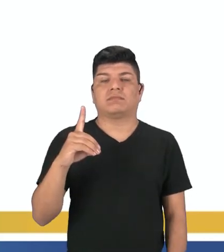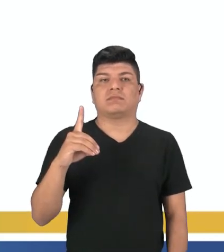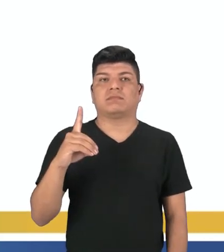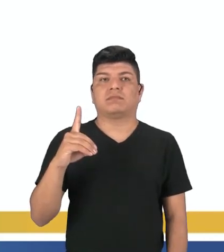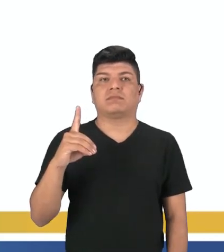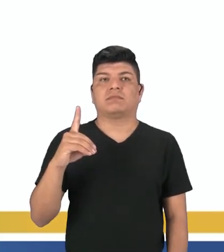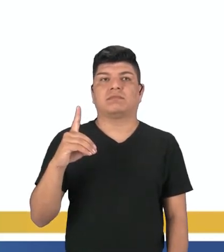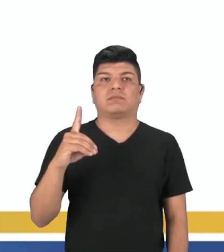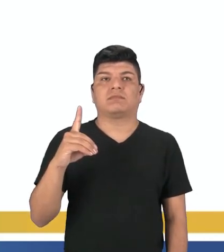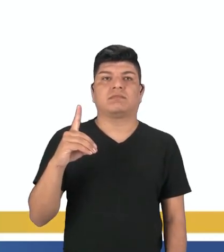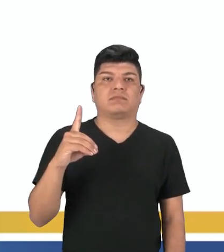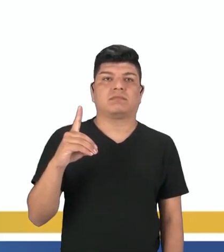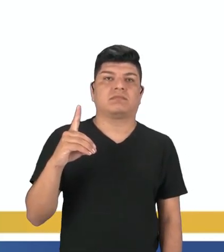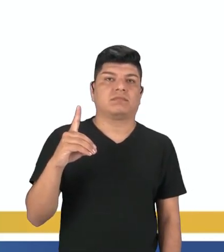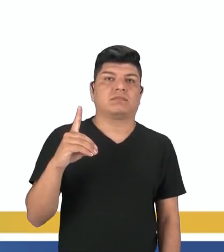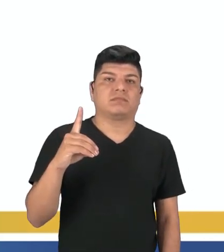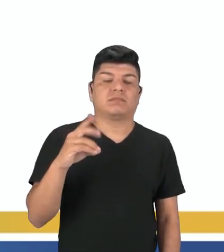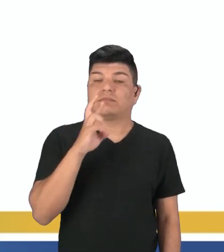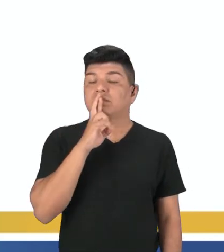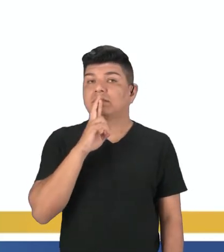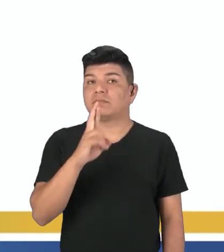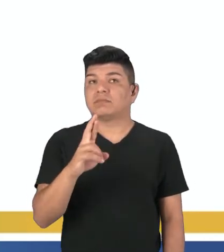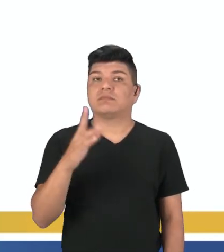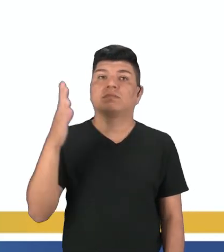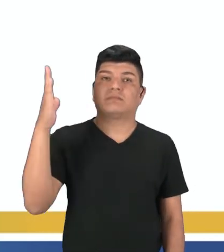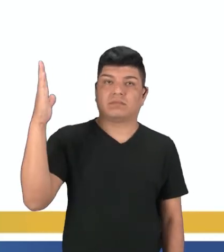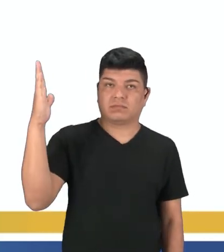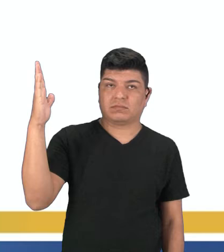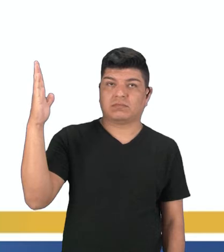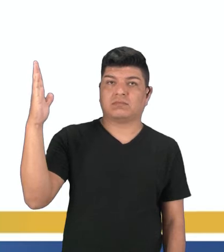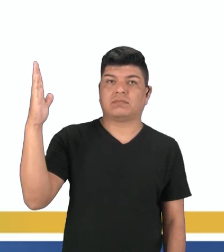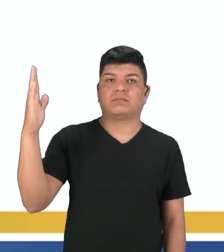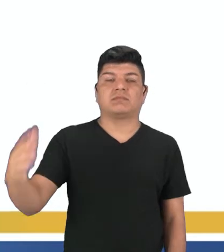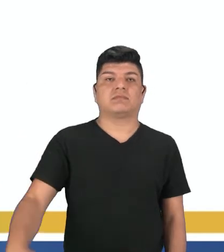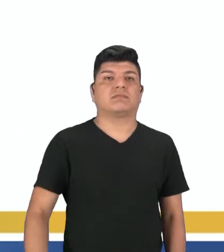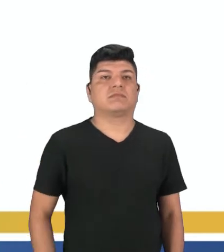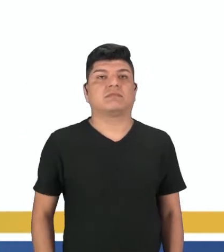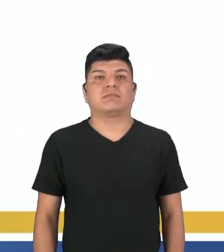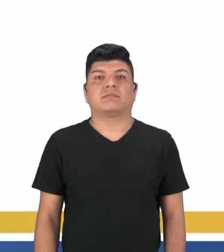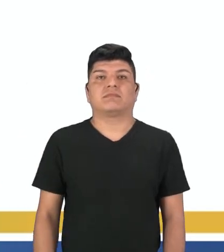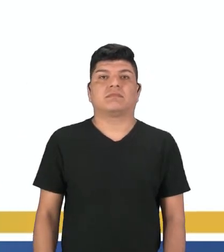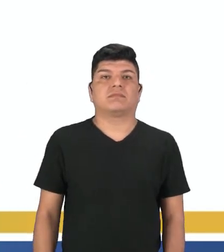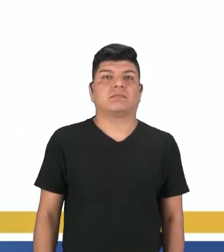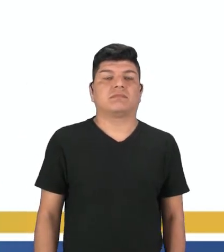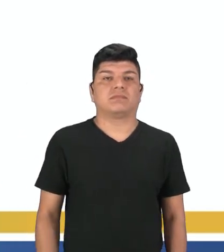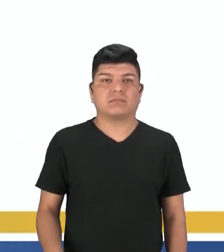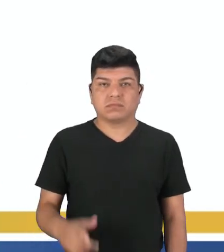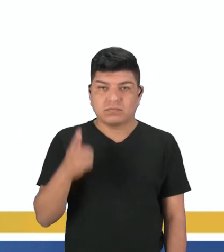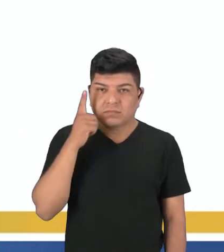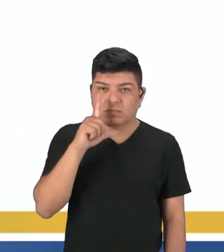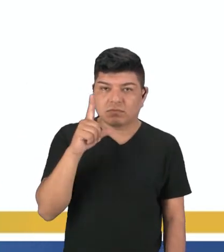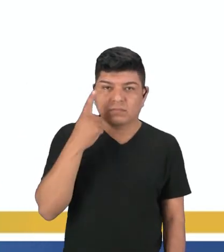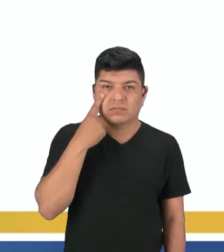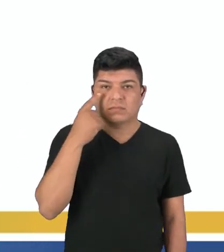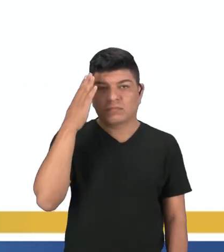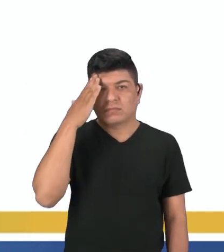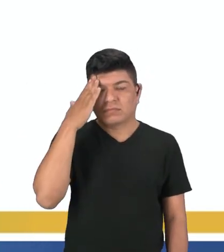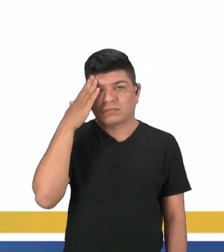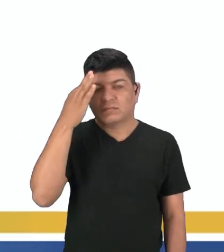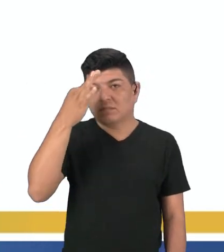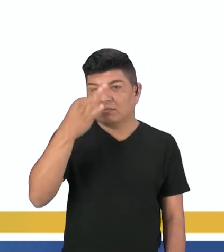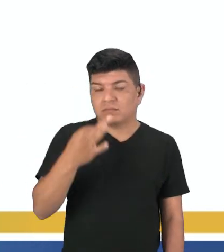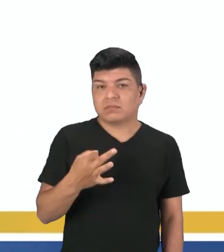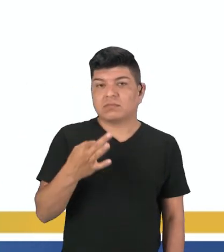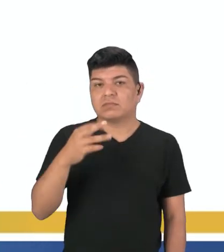D, is your birthday? Resposta, it's on June 11th. E aí, conseguiram encaixar corretamente